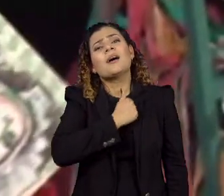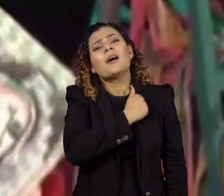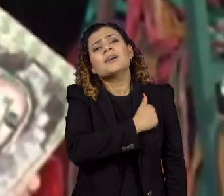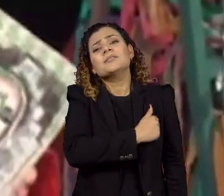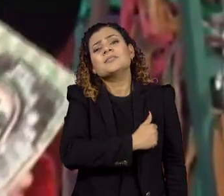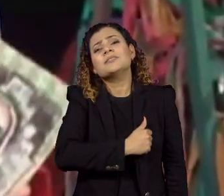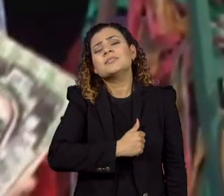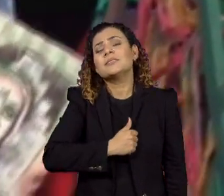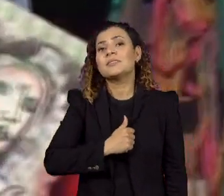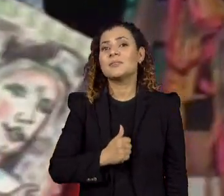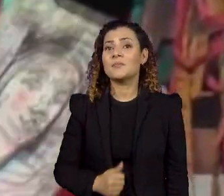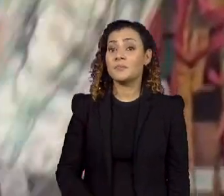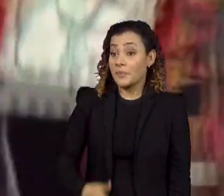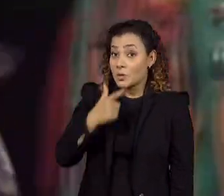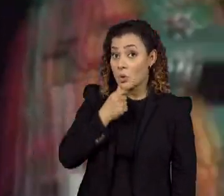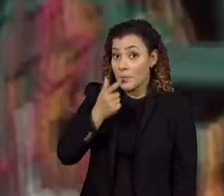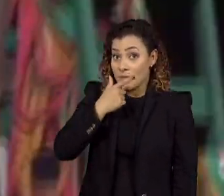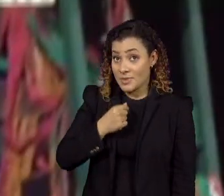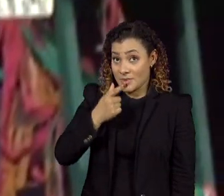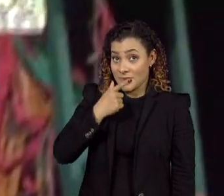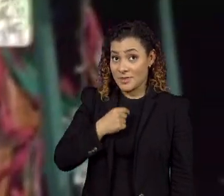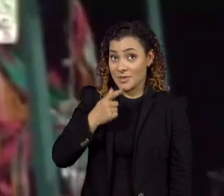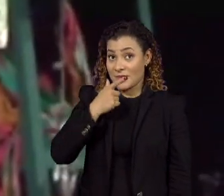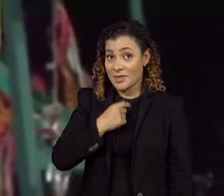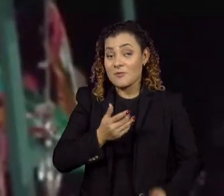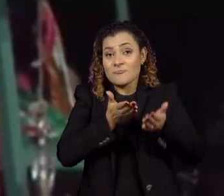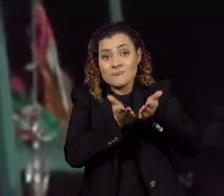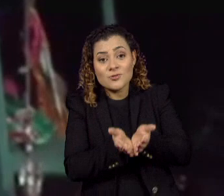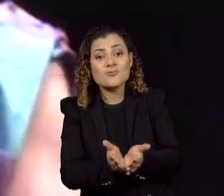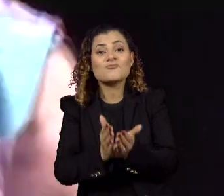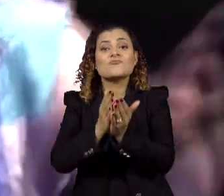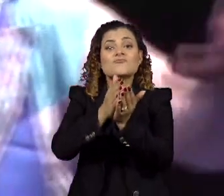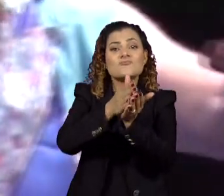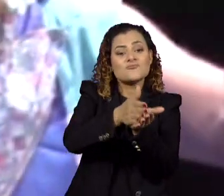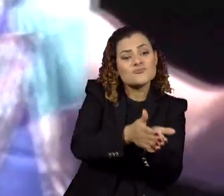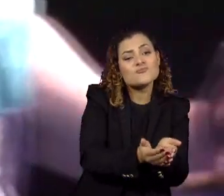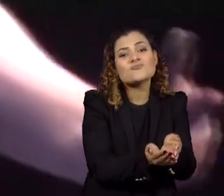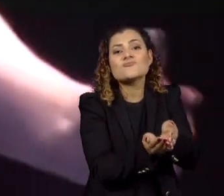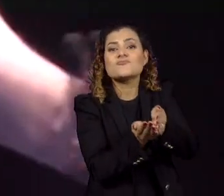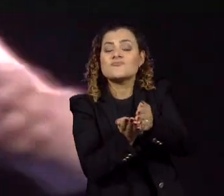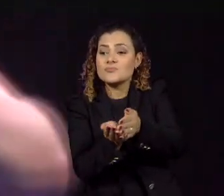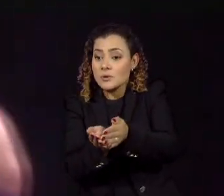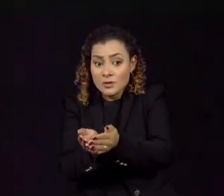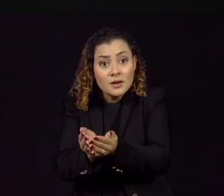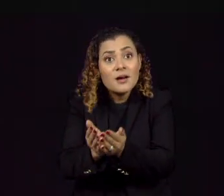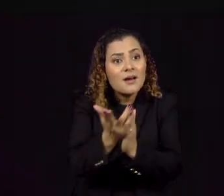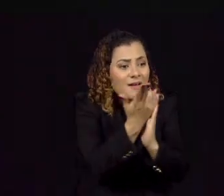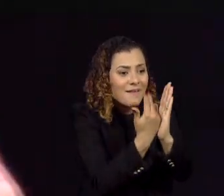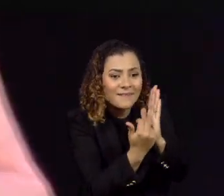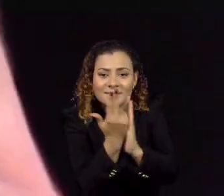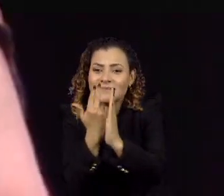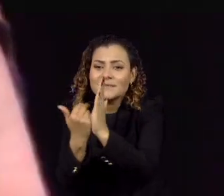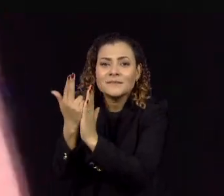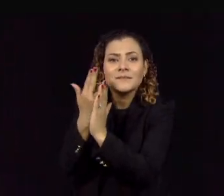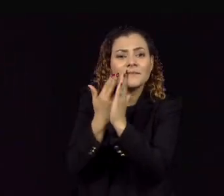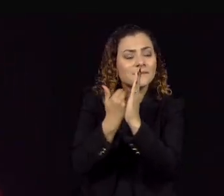Eu sou menino navegador do rio novo que desenhei no mapa antigo